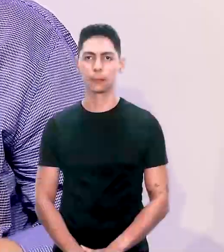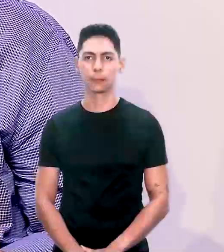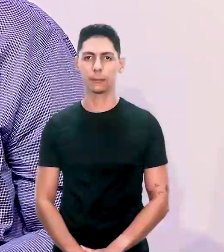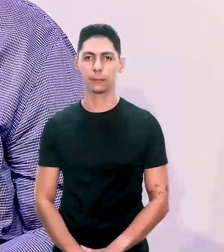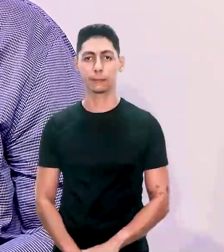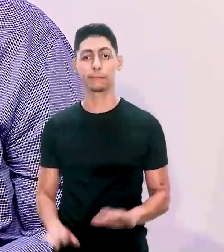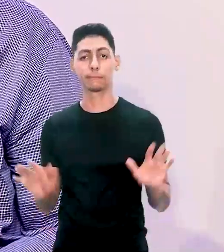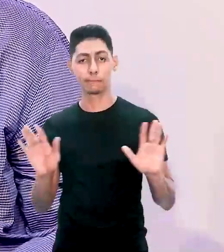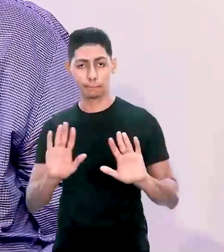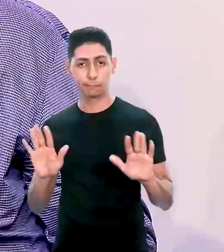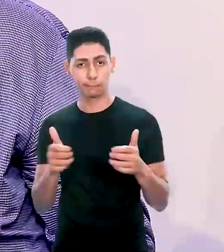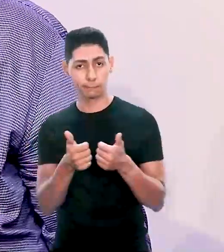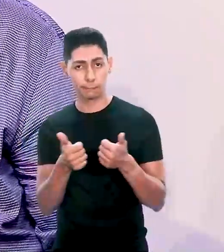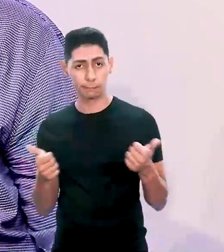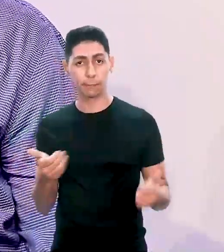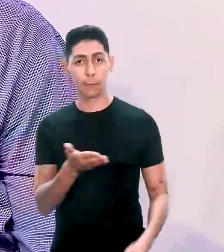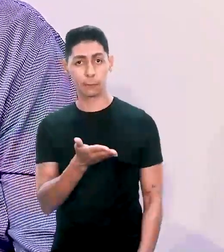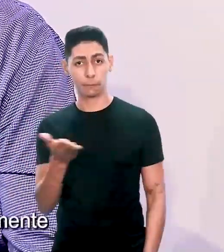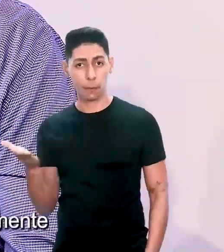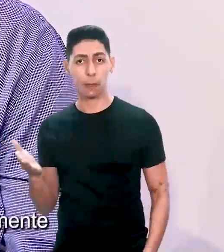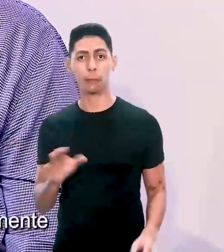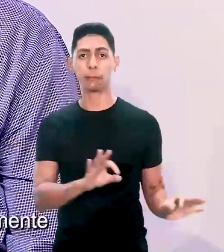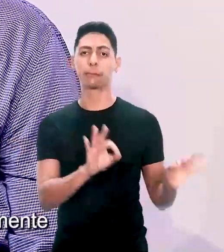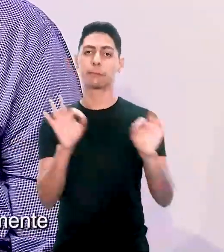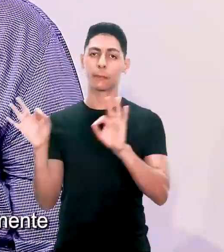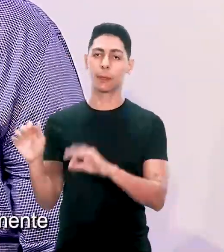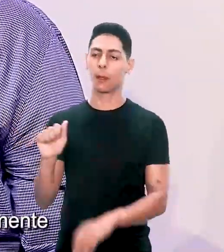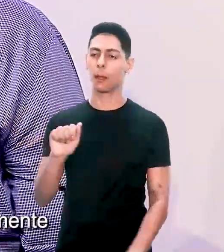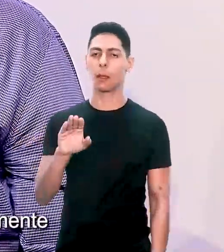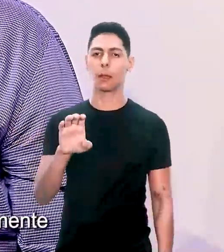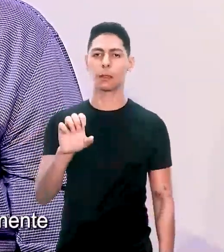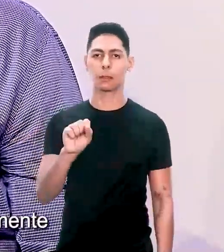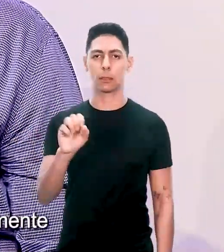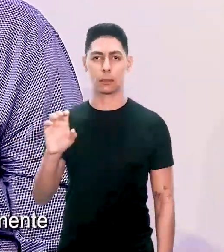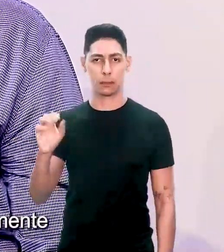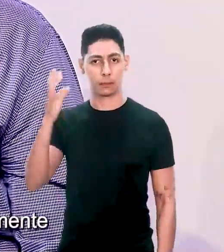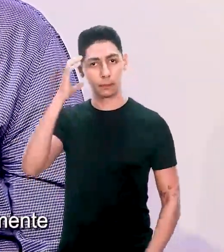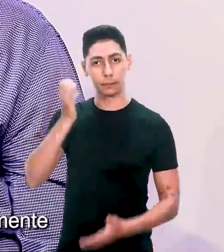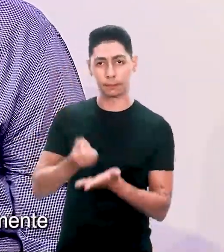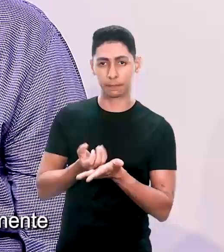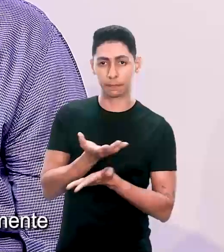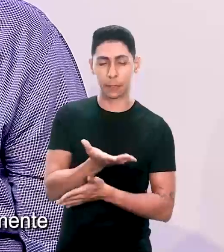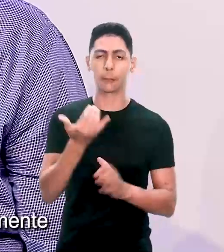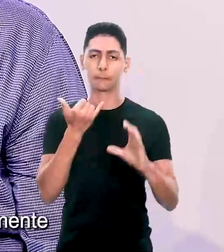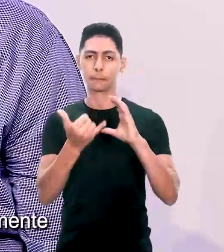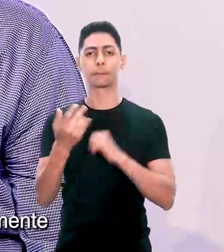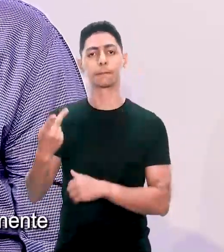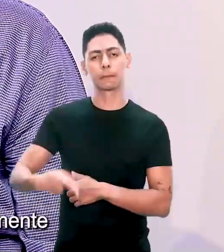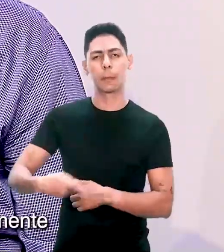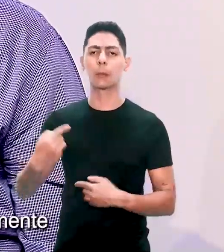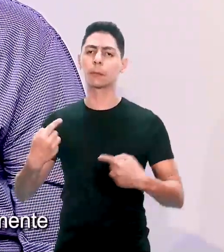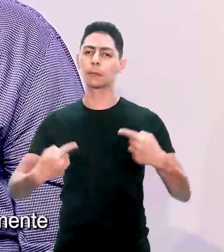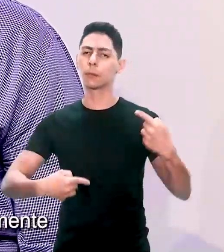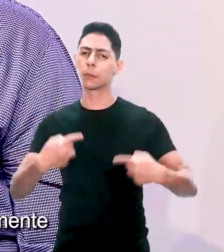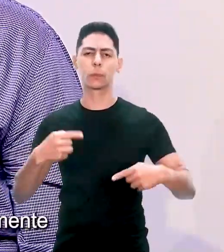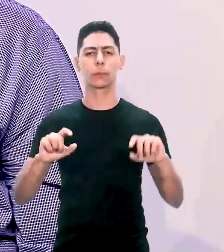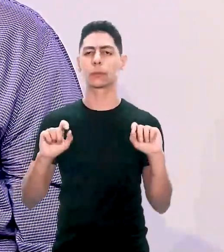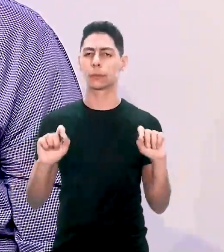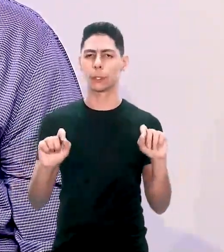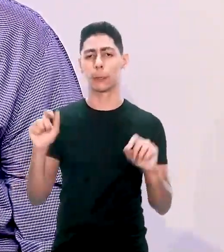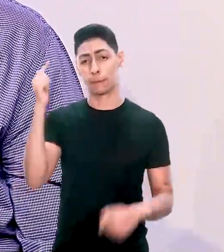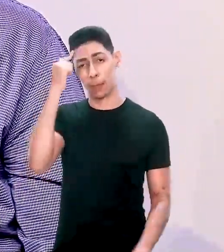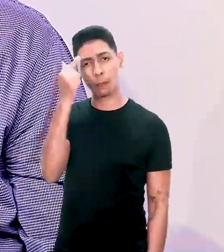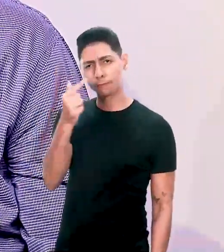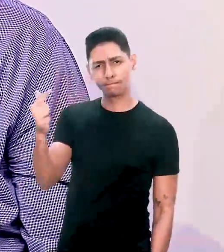Olá, você está com o Acessos Podcast, o nosso canal que discute semanalmente